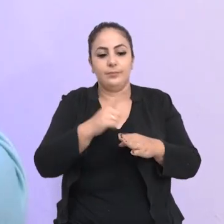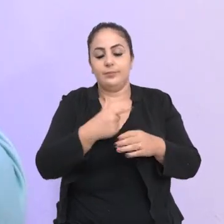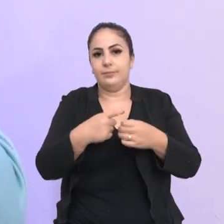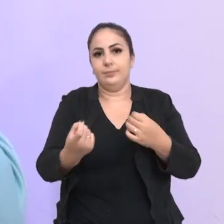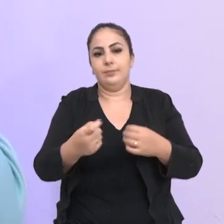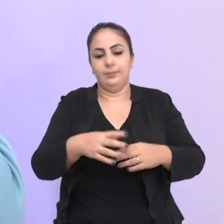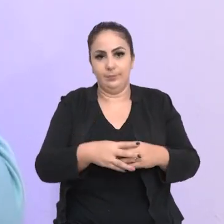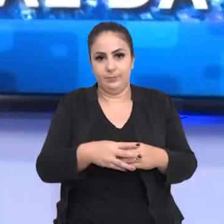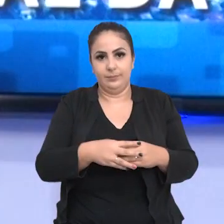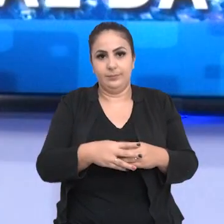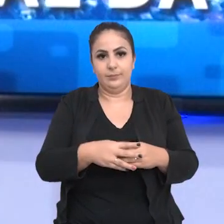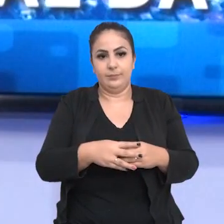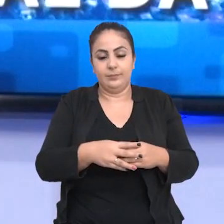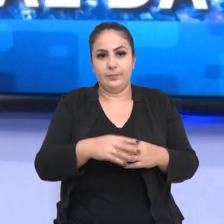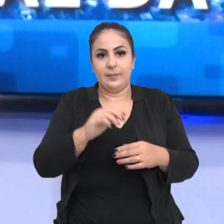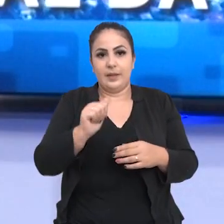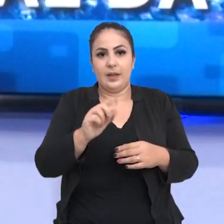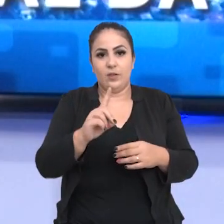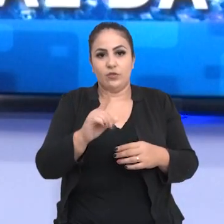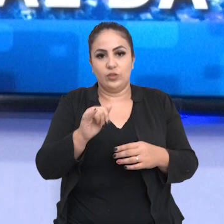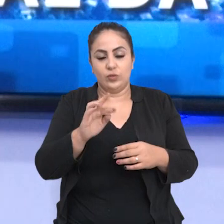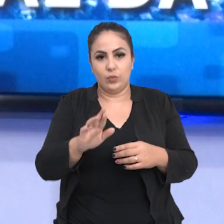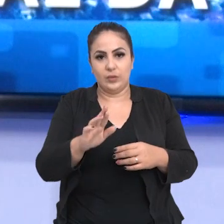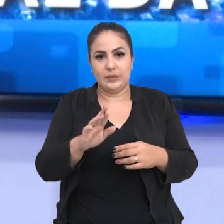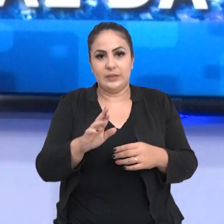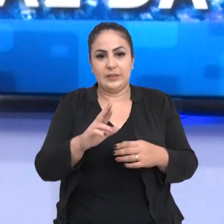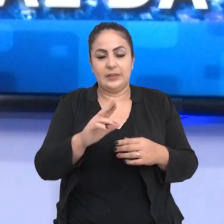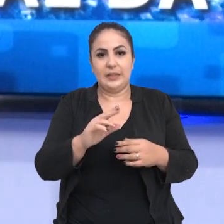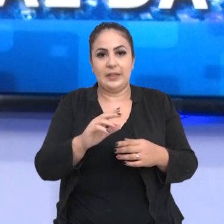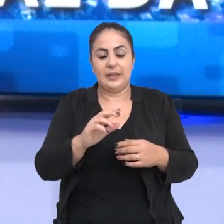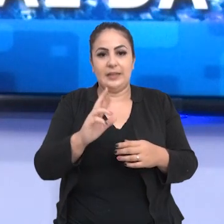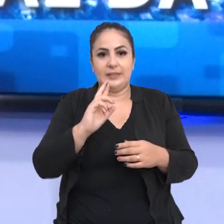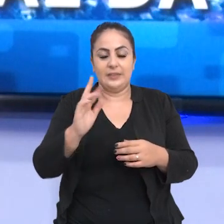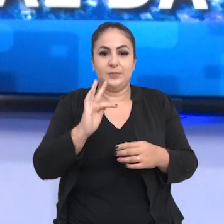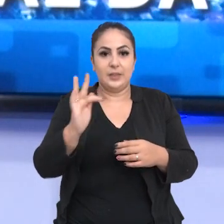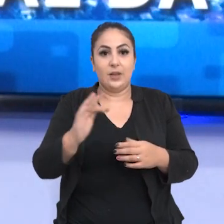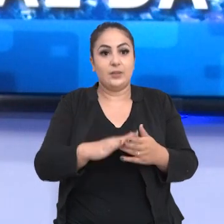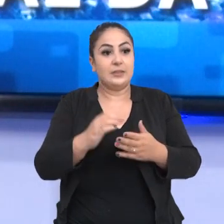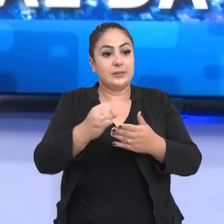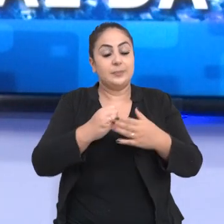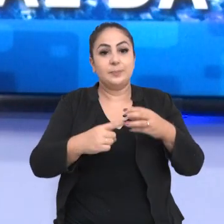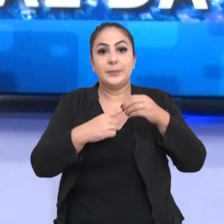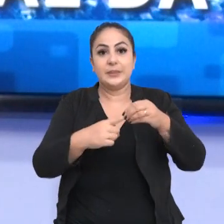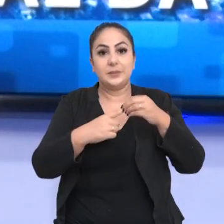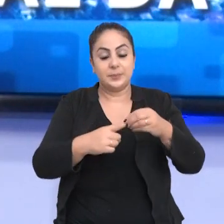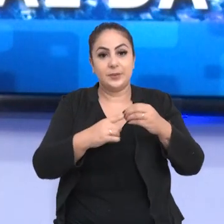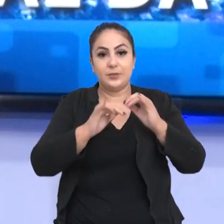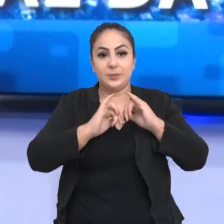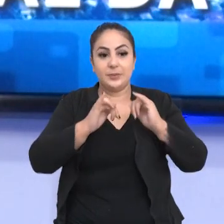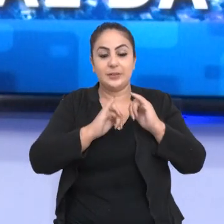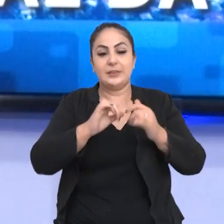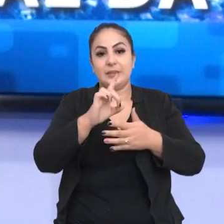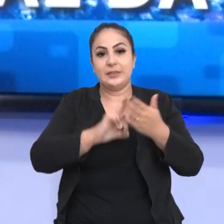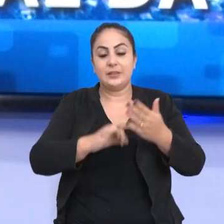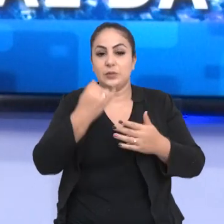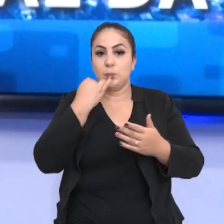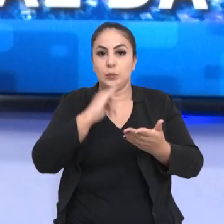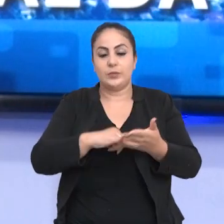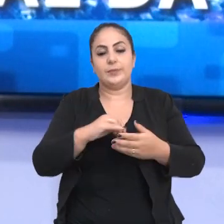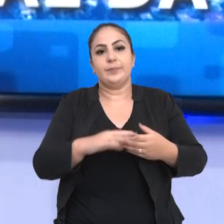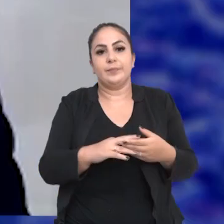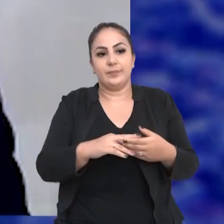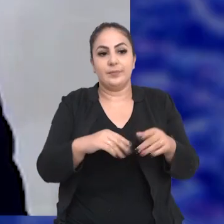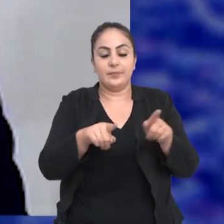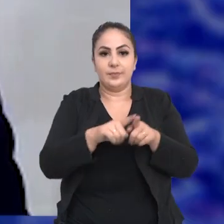está desativado. Auditor da Receita Federal traz as principais informações sobre a declaração do imposto de